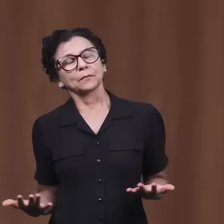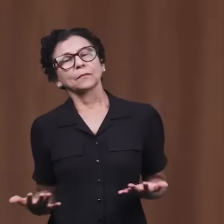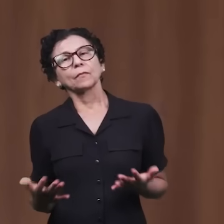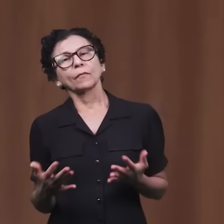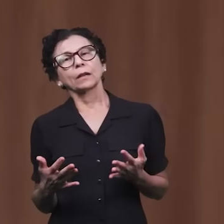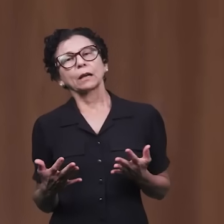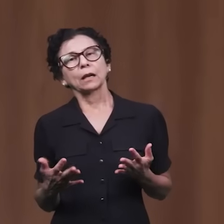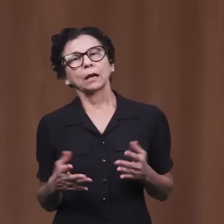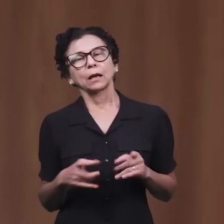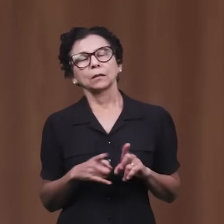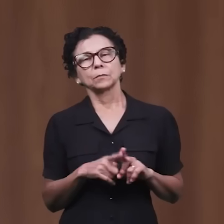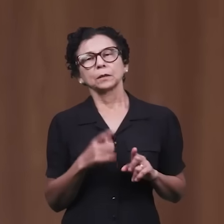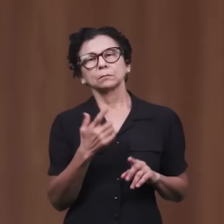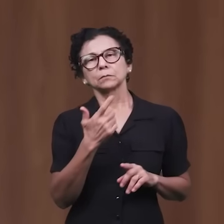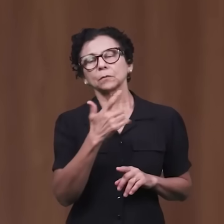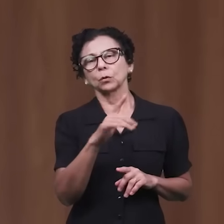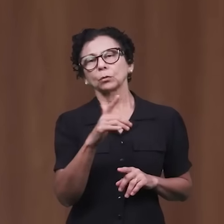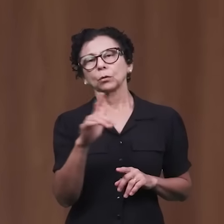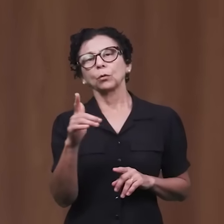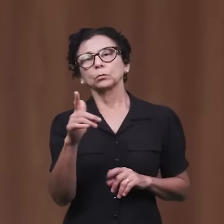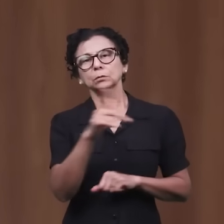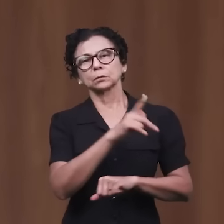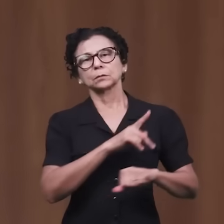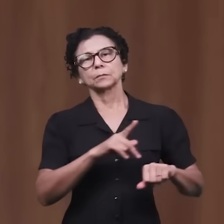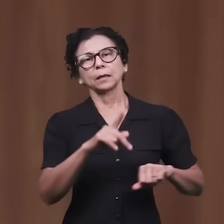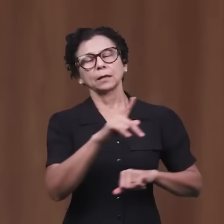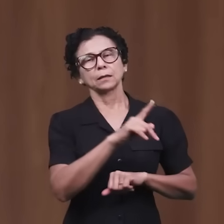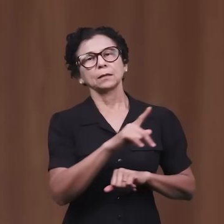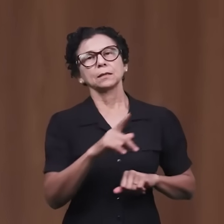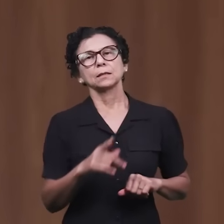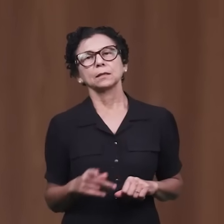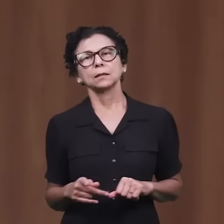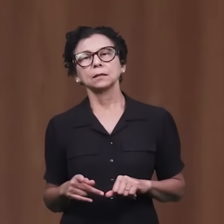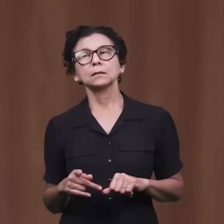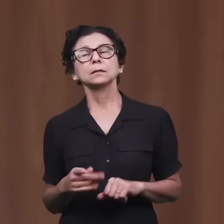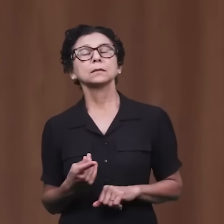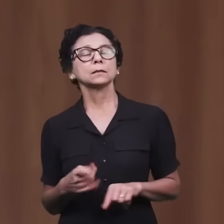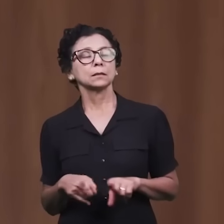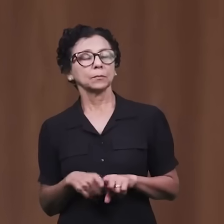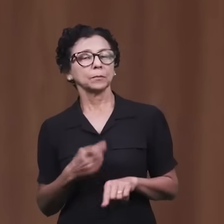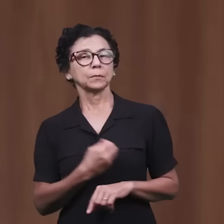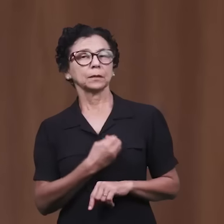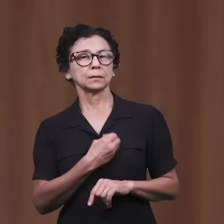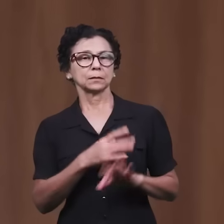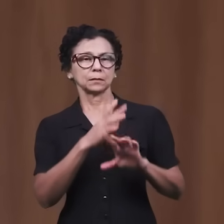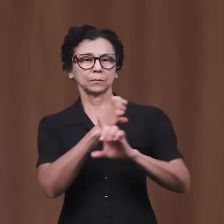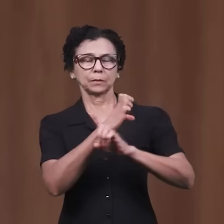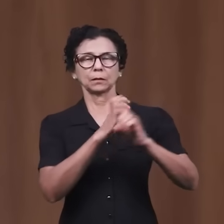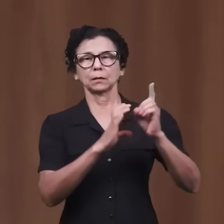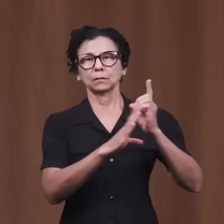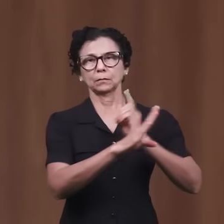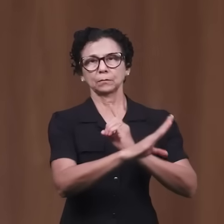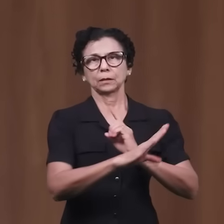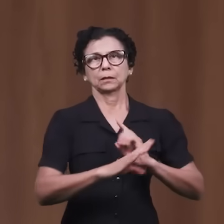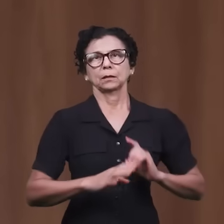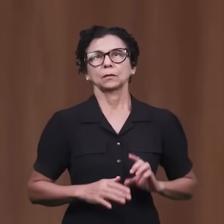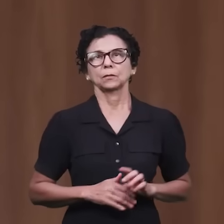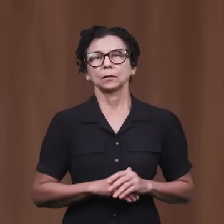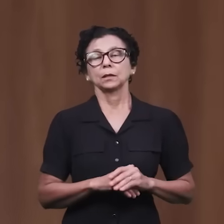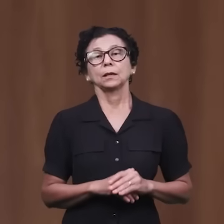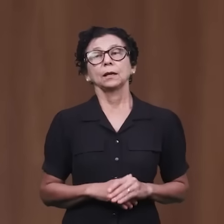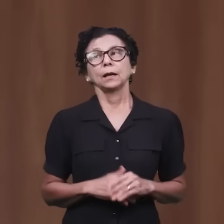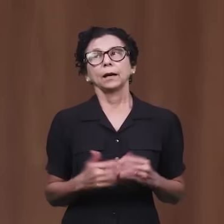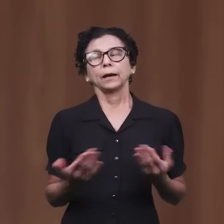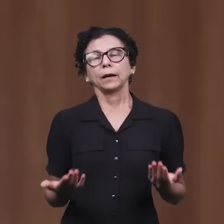que outros segmentos também de outros países têm participado da escola bíblica. Nós tivemos agora